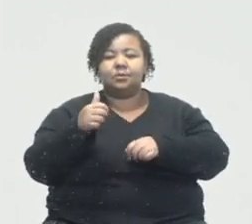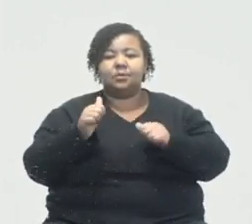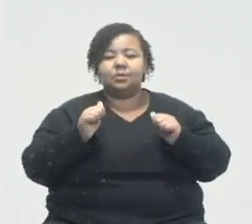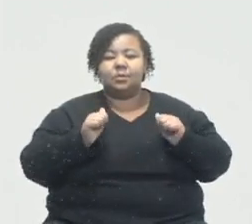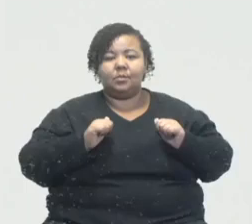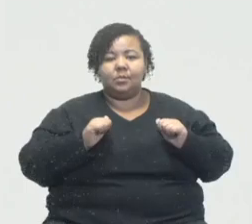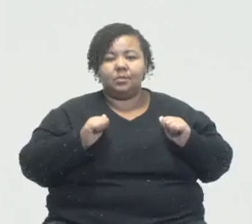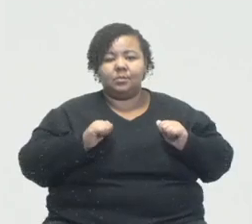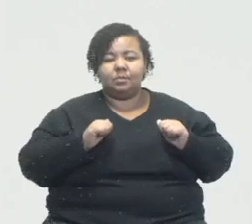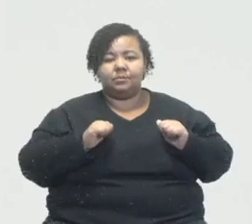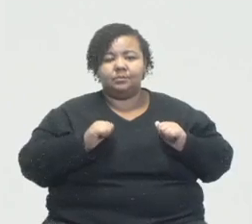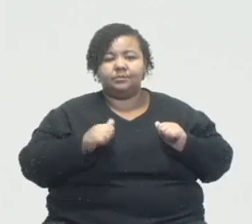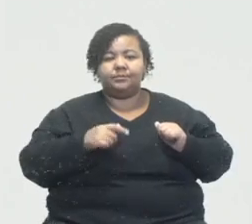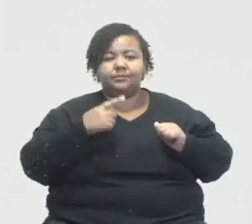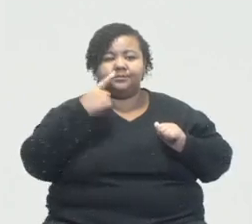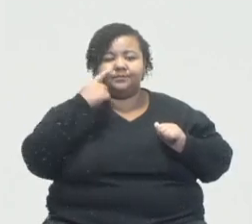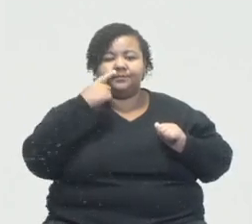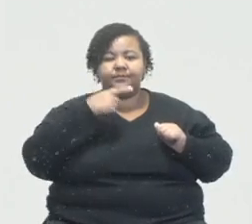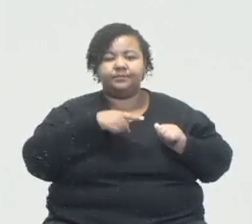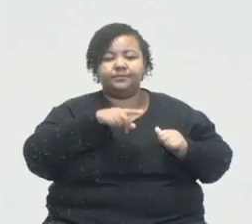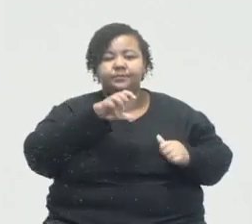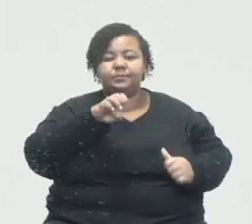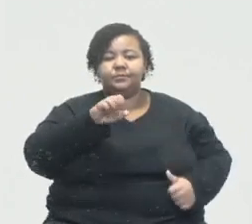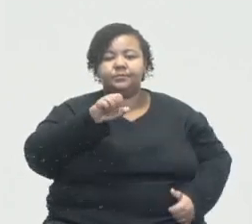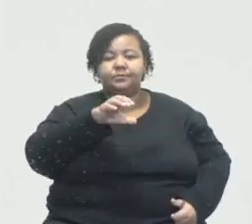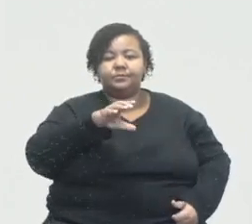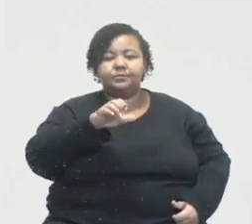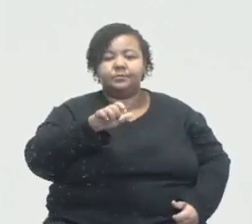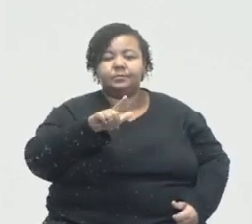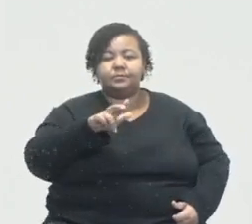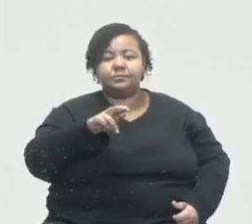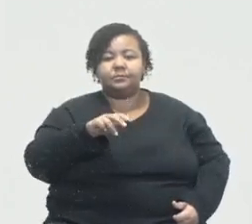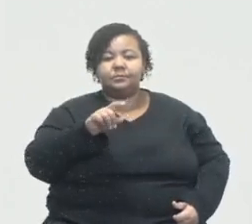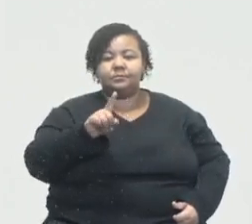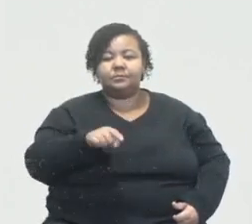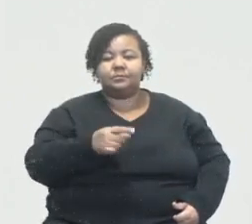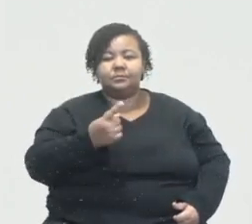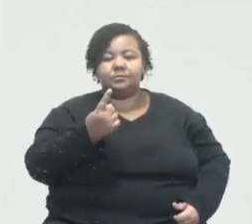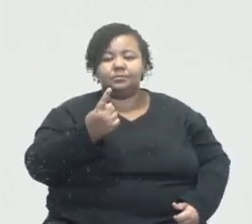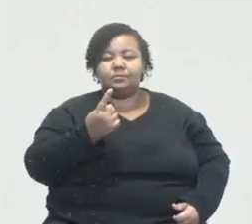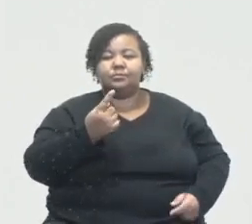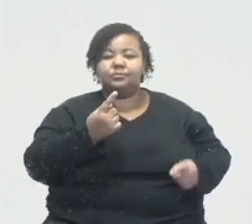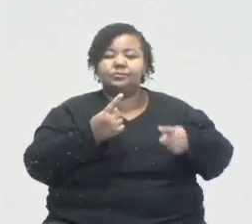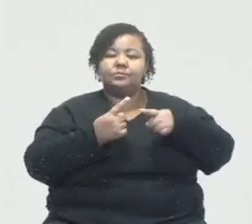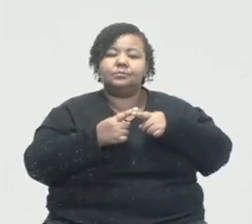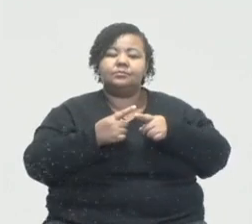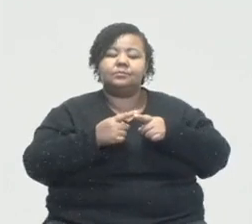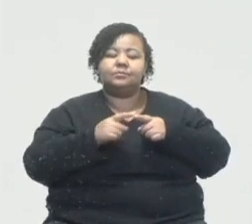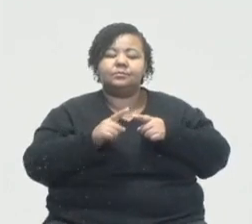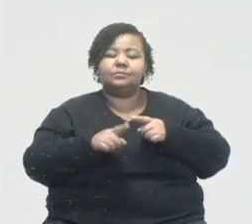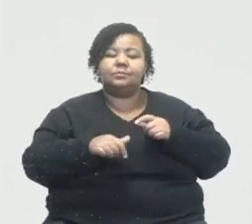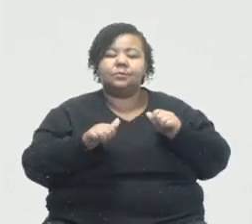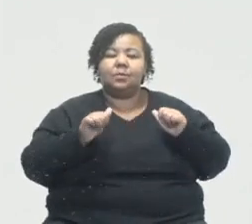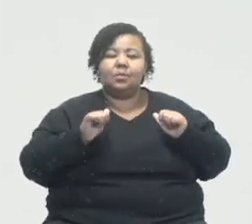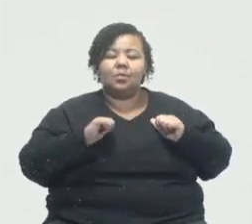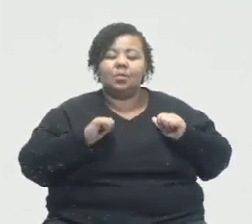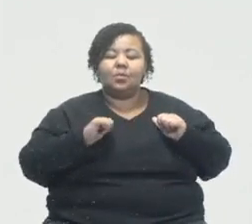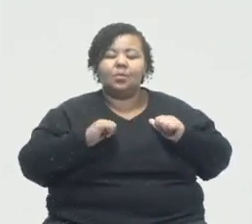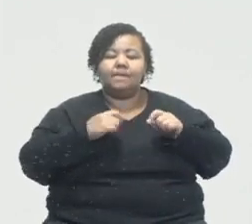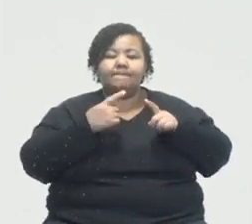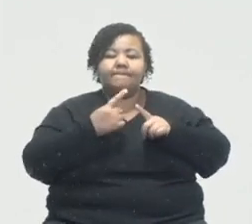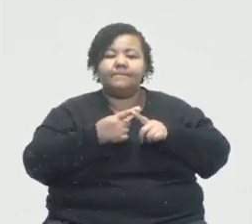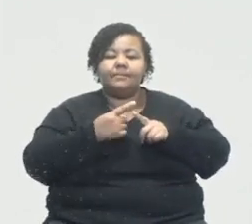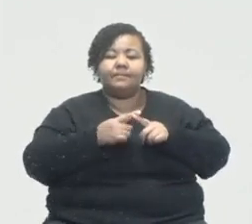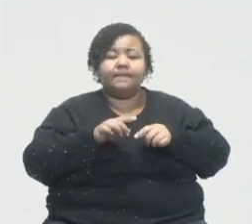elemento neutro, veja que aqui o escalar escolhido é o 1. Por quê? Qual que é o elemento neutro na